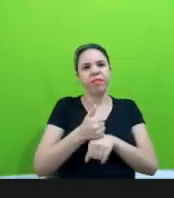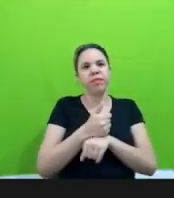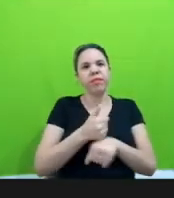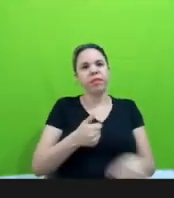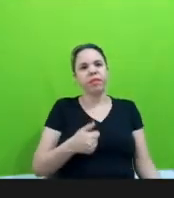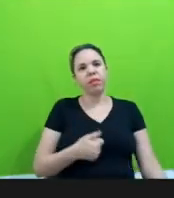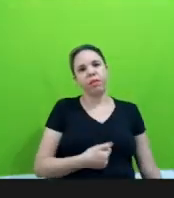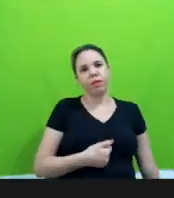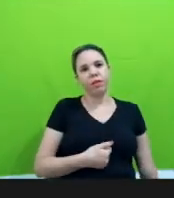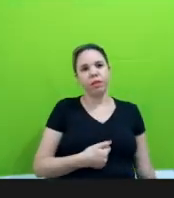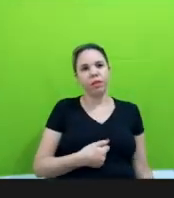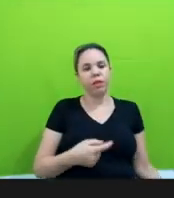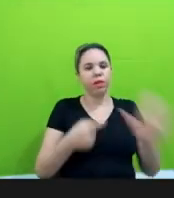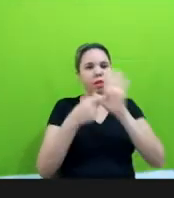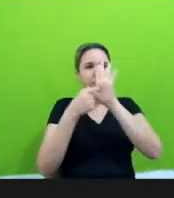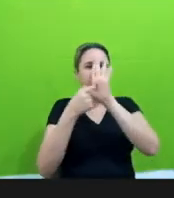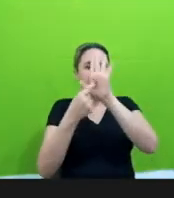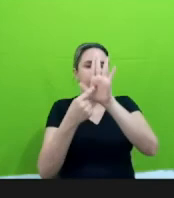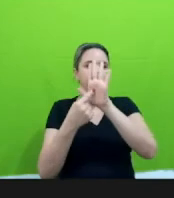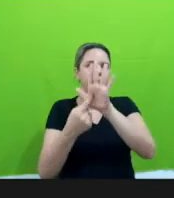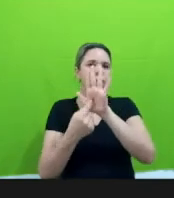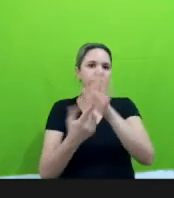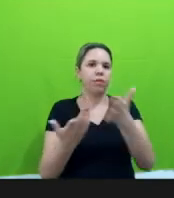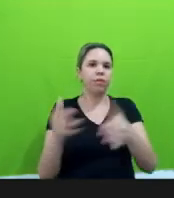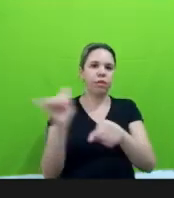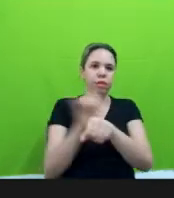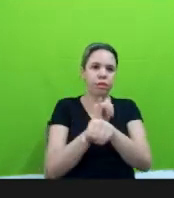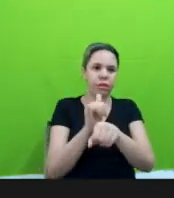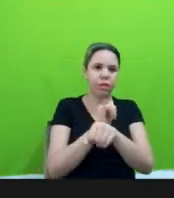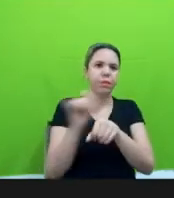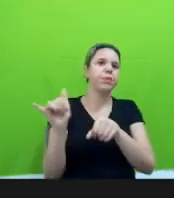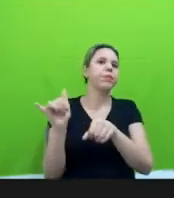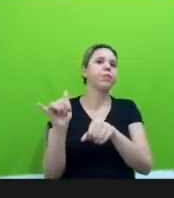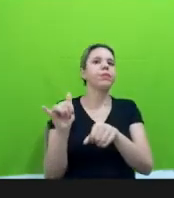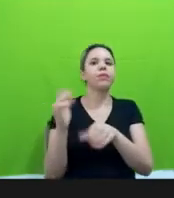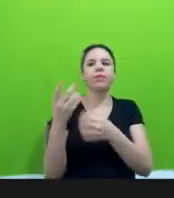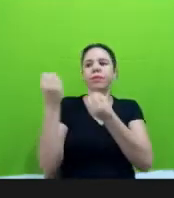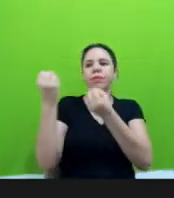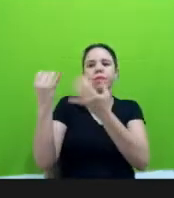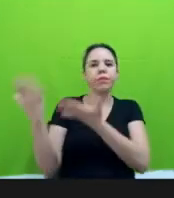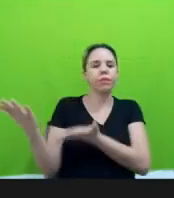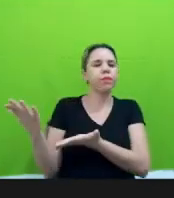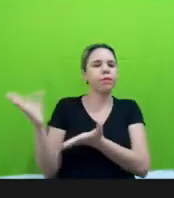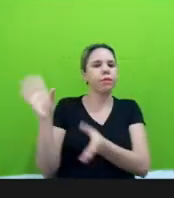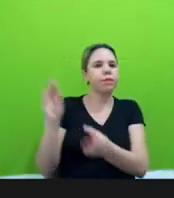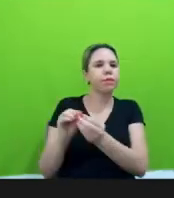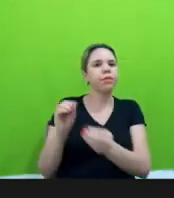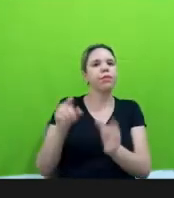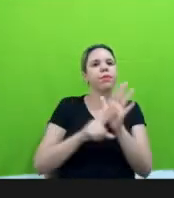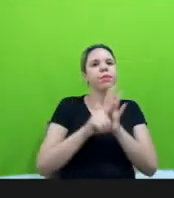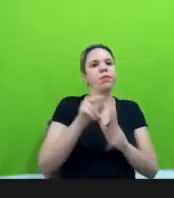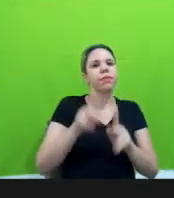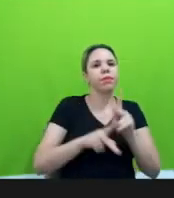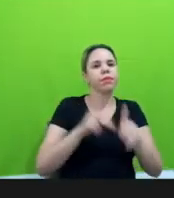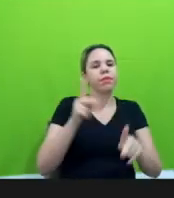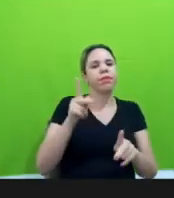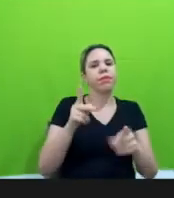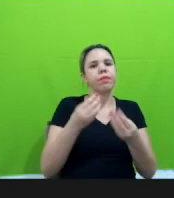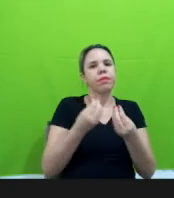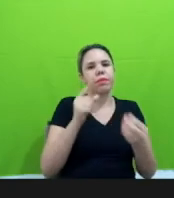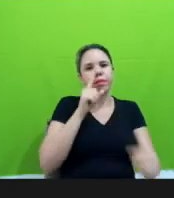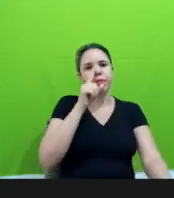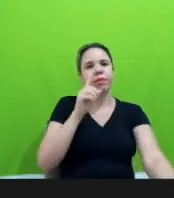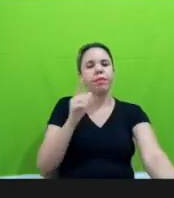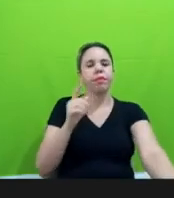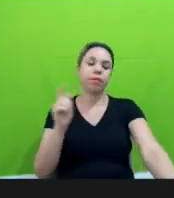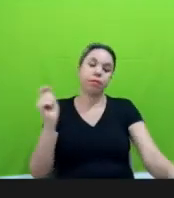ele mostra também que há alternativas nessa linha do que o Bruno falou, né? Se tem um dado pessoal sensível e esse dado é possível